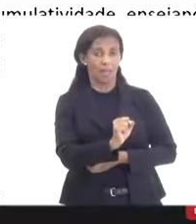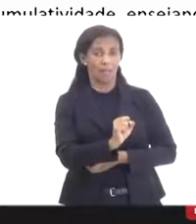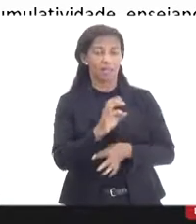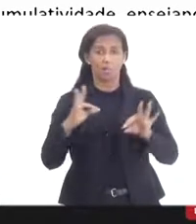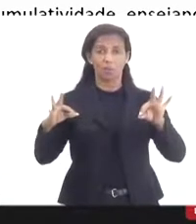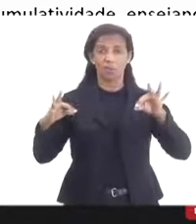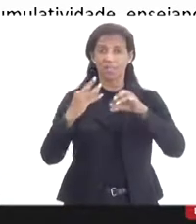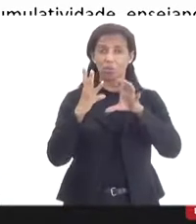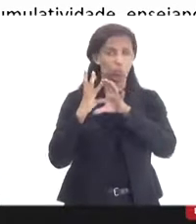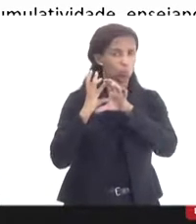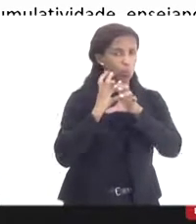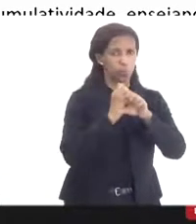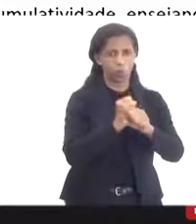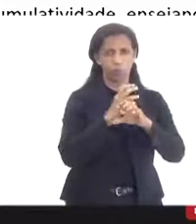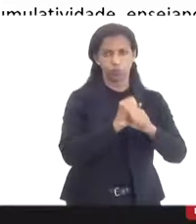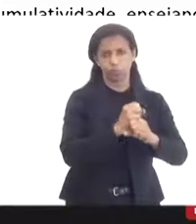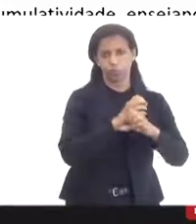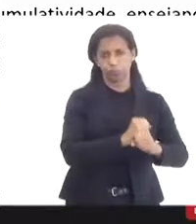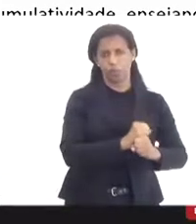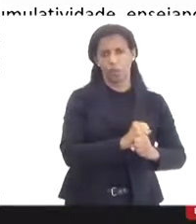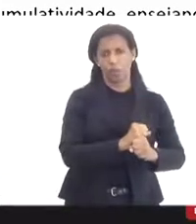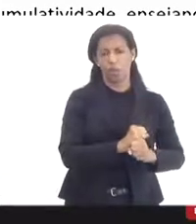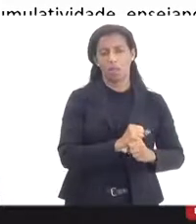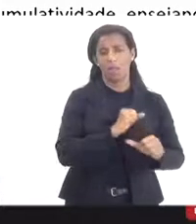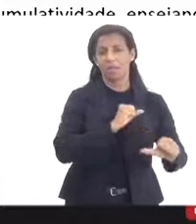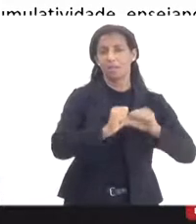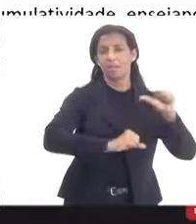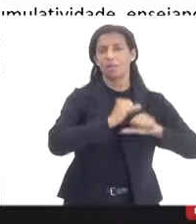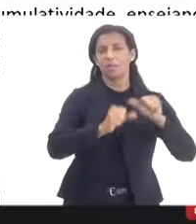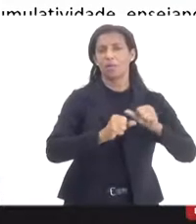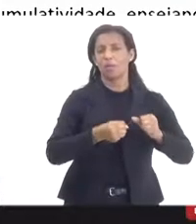todo cumulativo e vira custo.